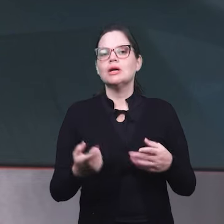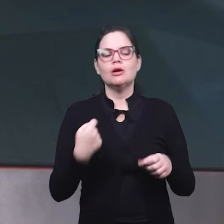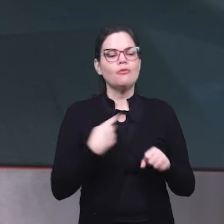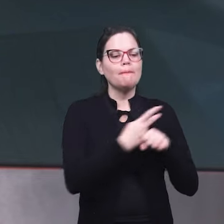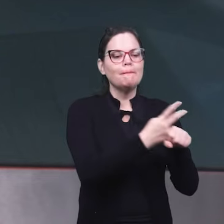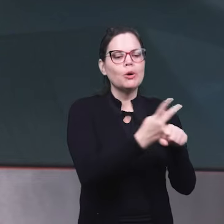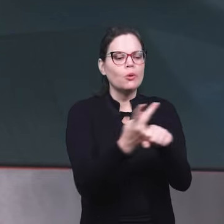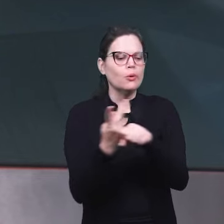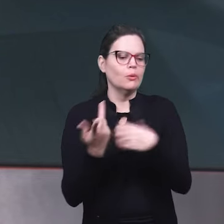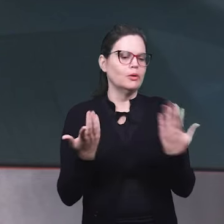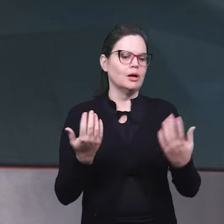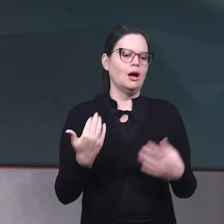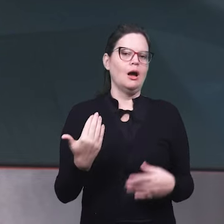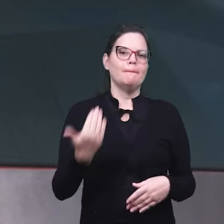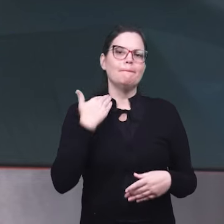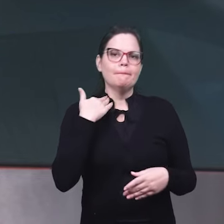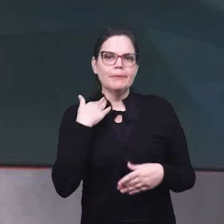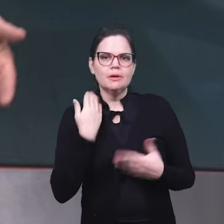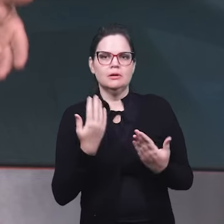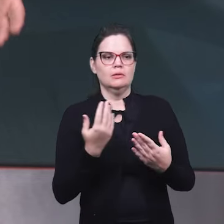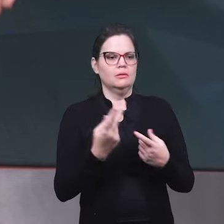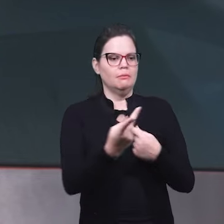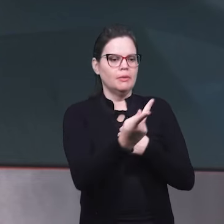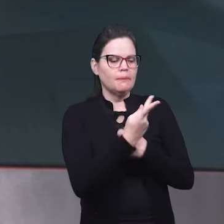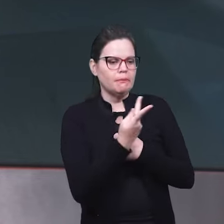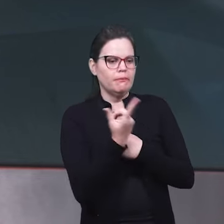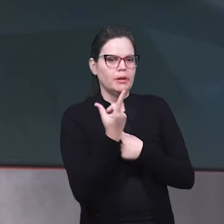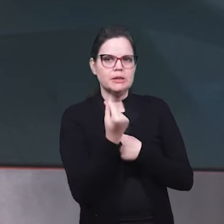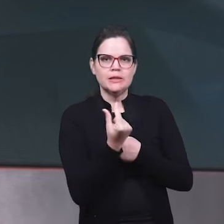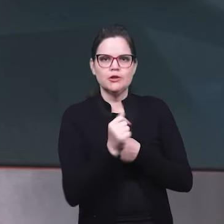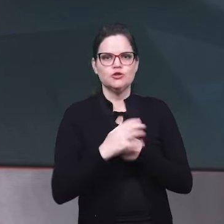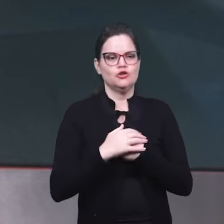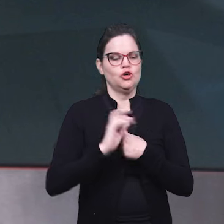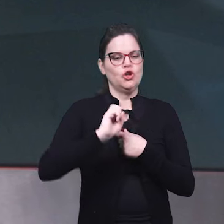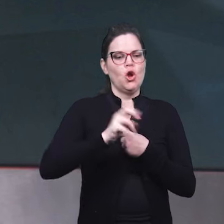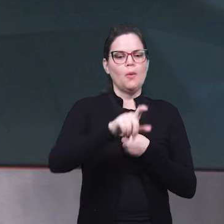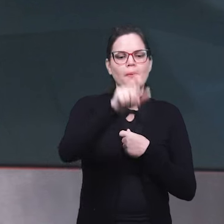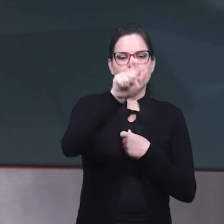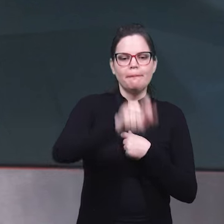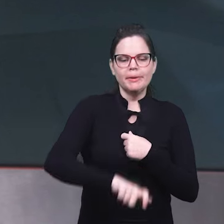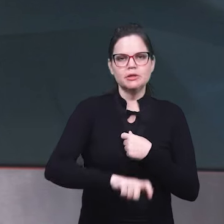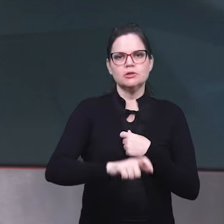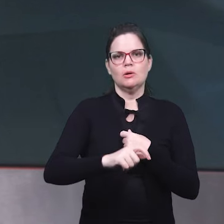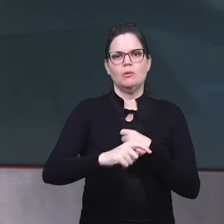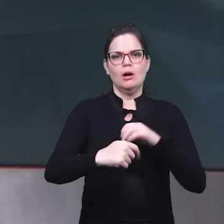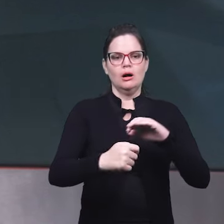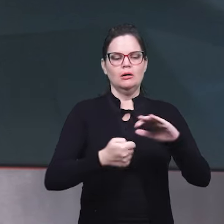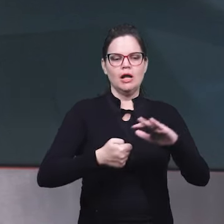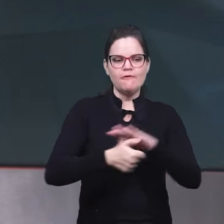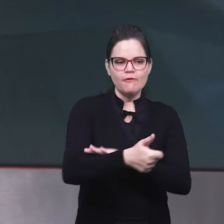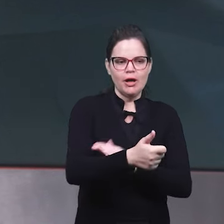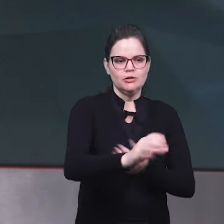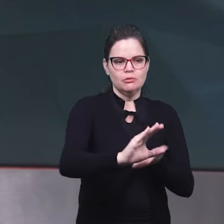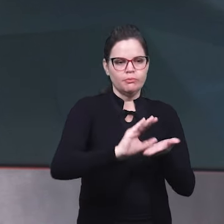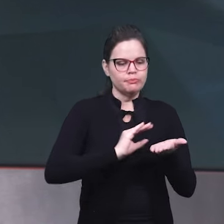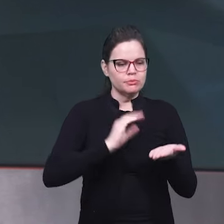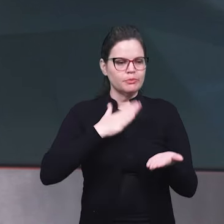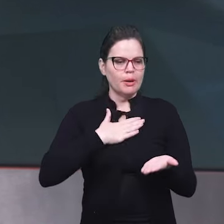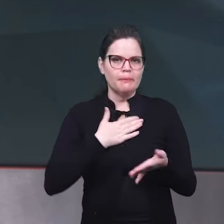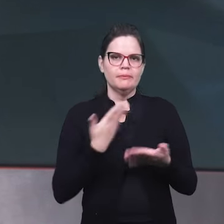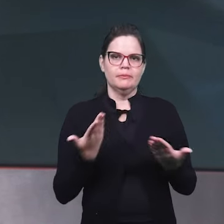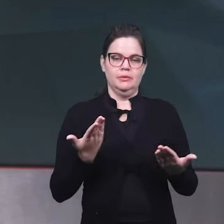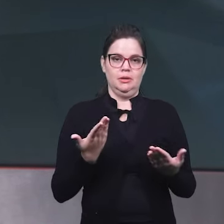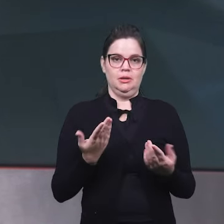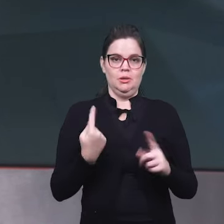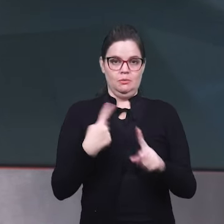a alguém que possa me suprir essa necessidade financeira para que